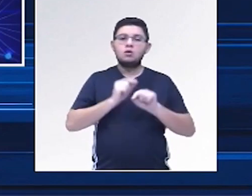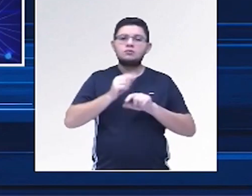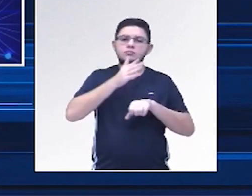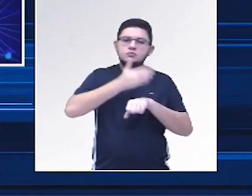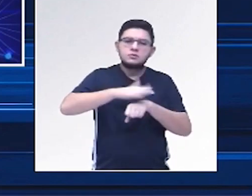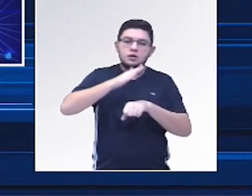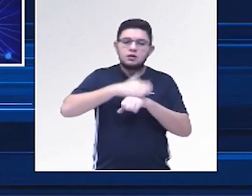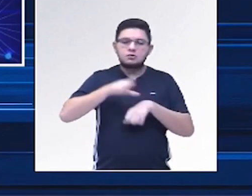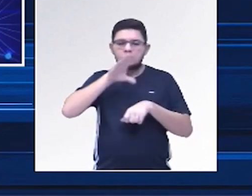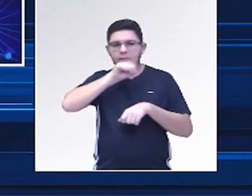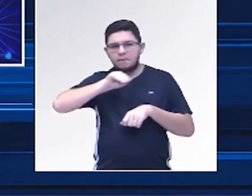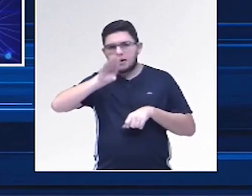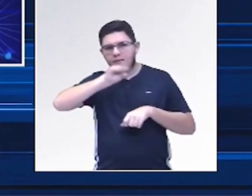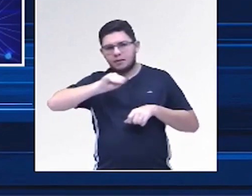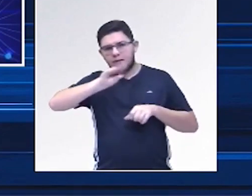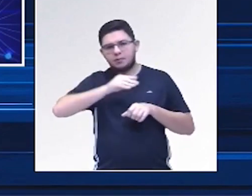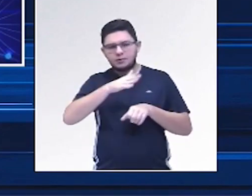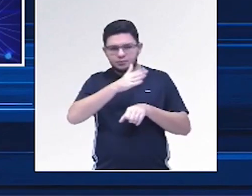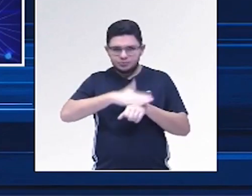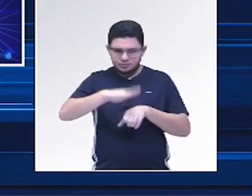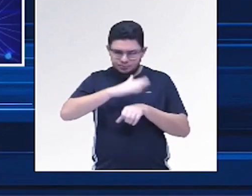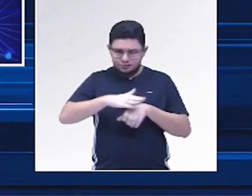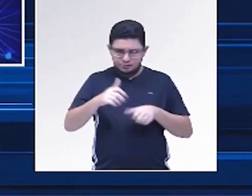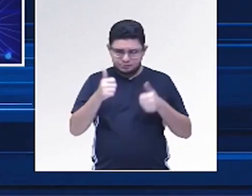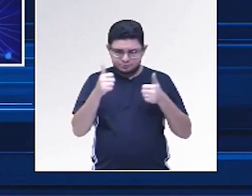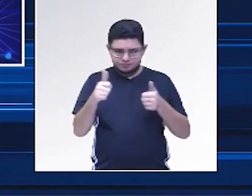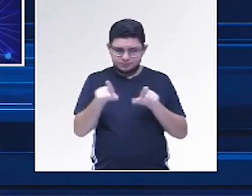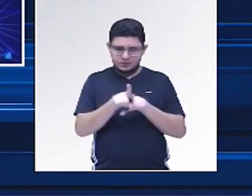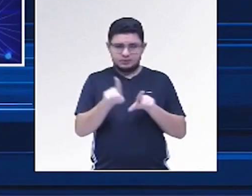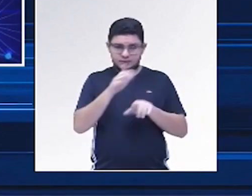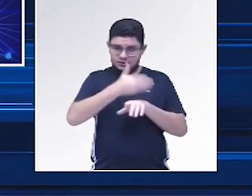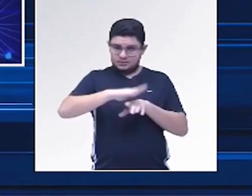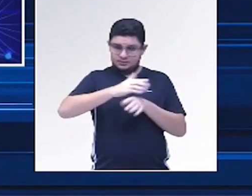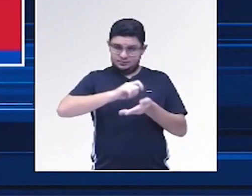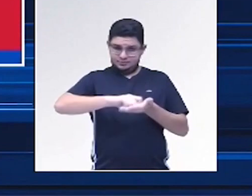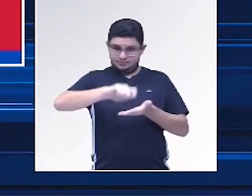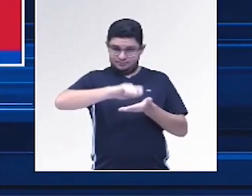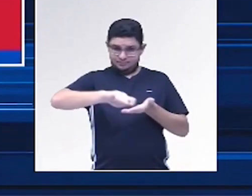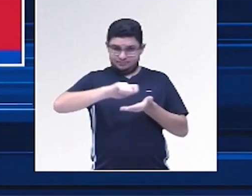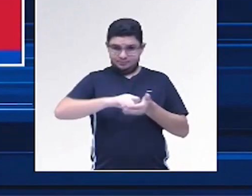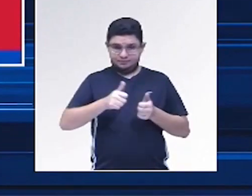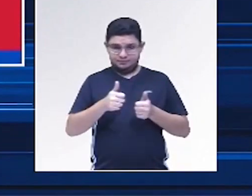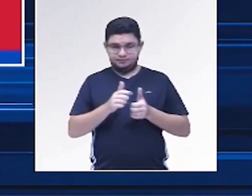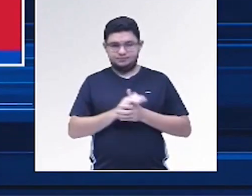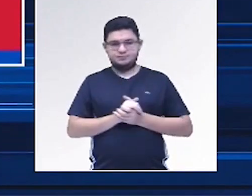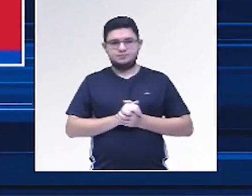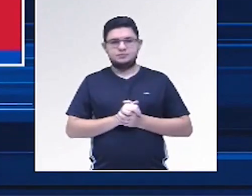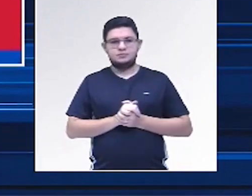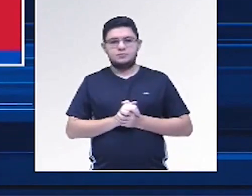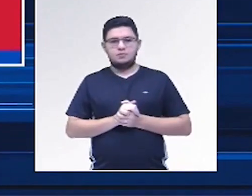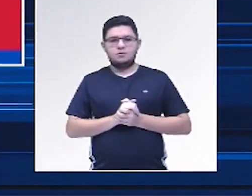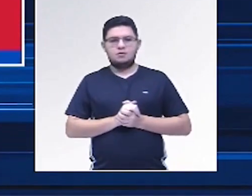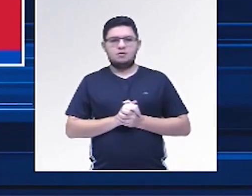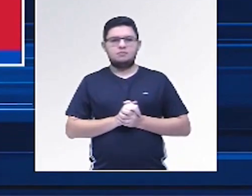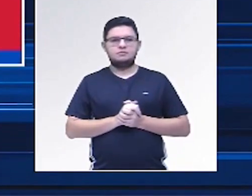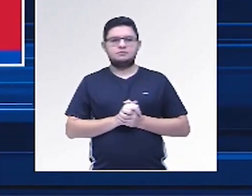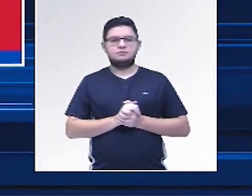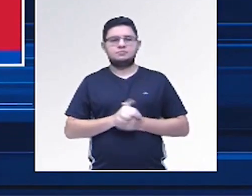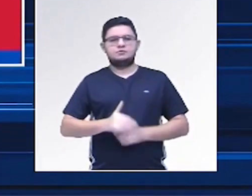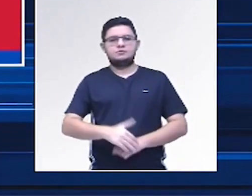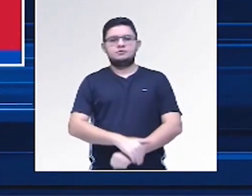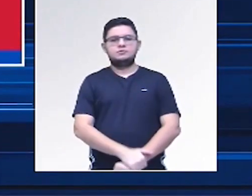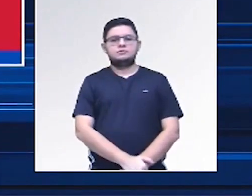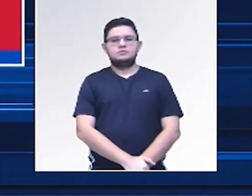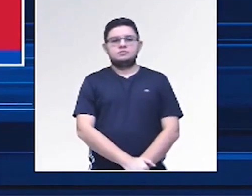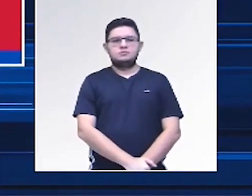pronúncia de vocês. Vamos ouvir a primeira vez, não é? Vamos lá. Hi, my name is Victoria.